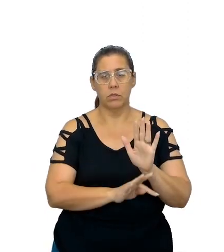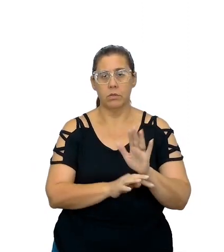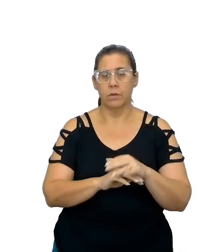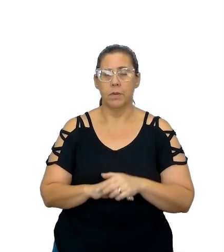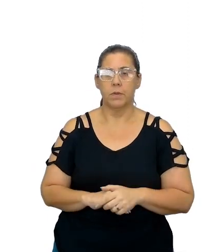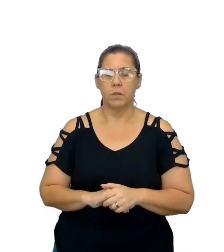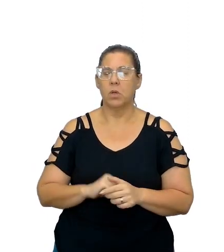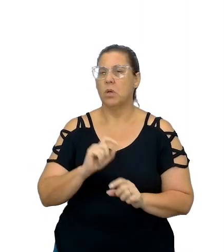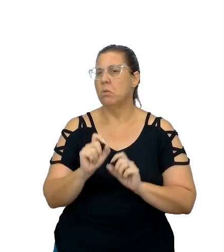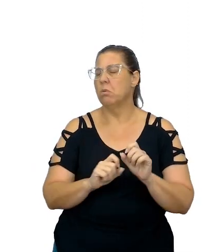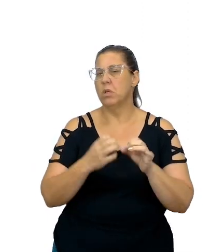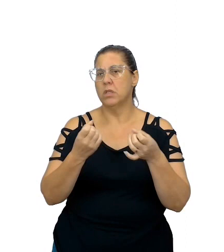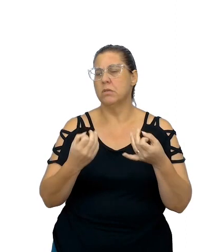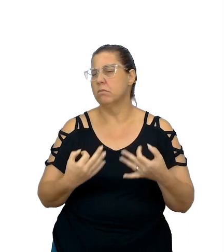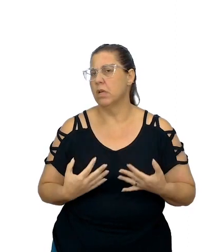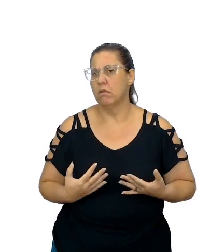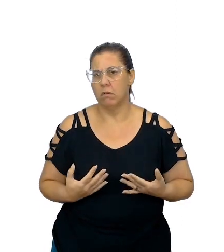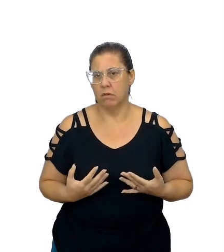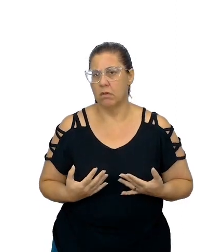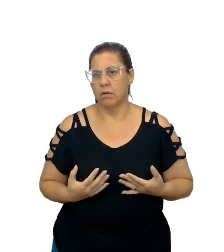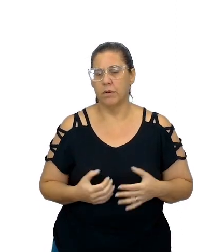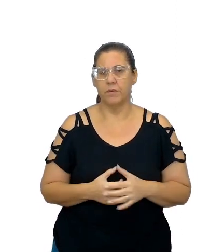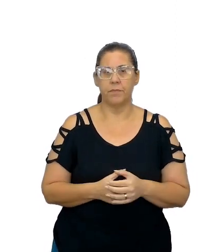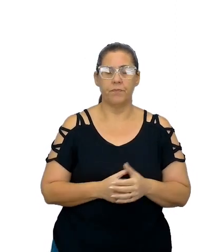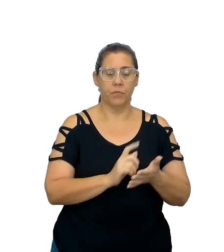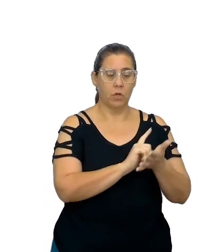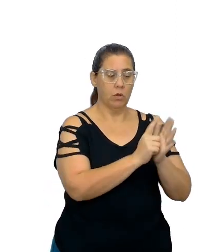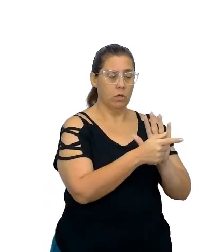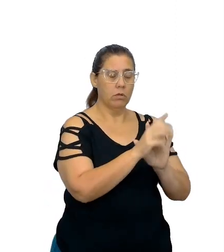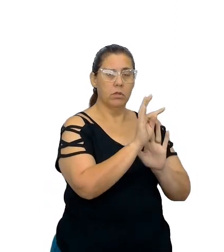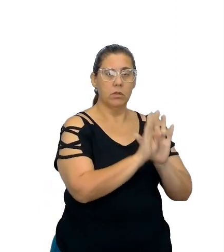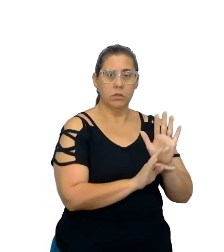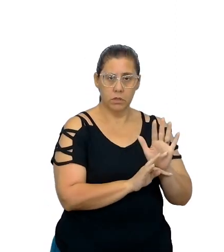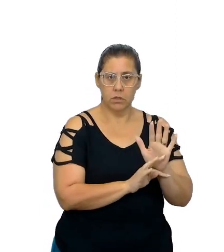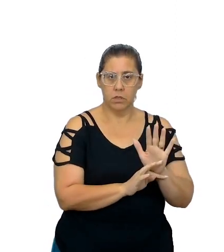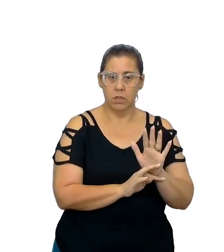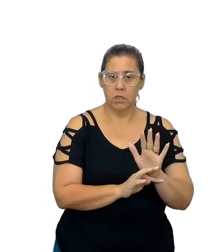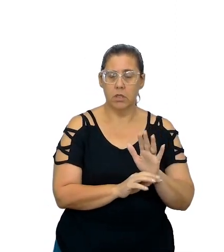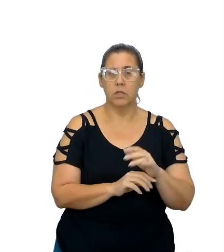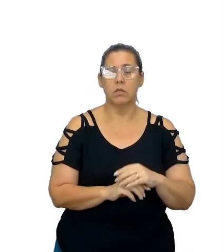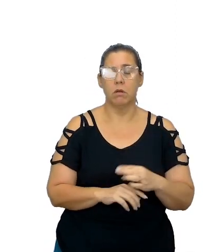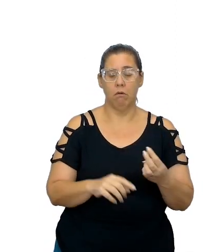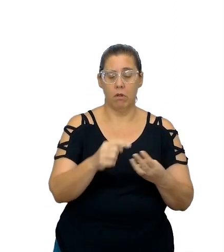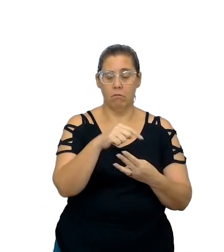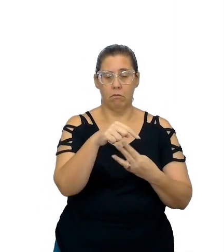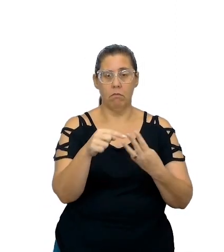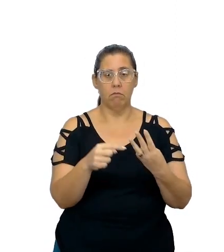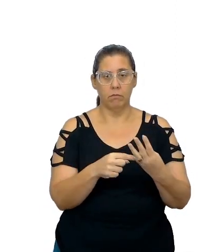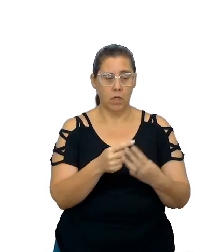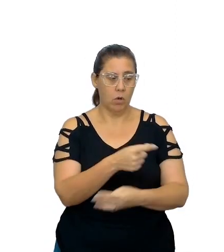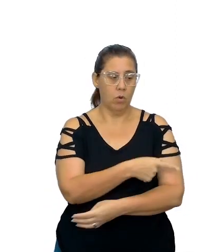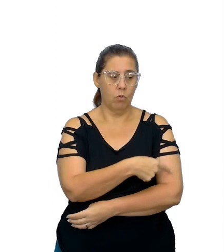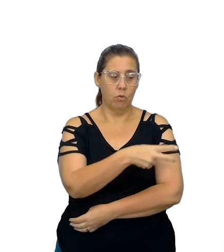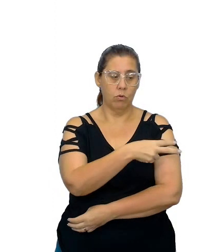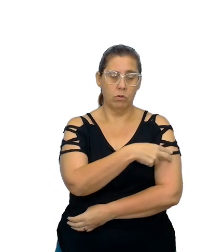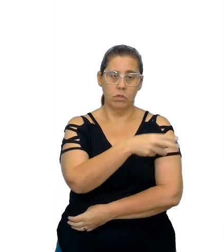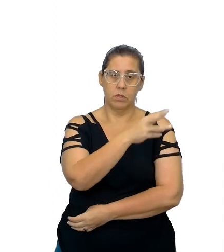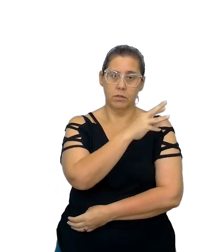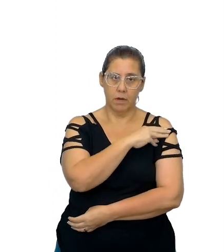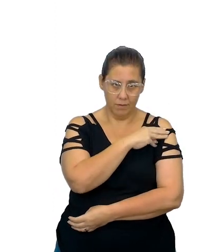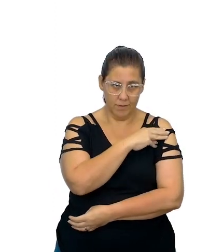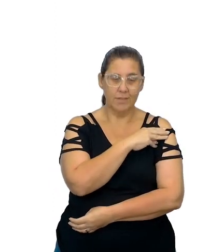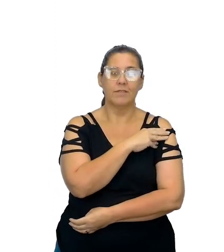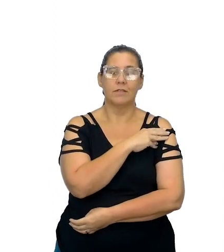E o que ele diz? Ele diz que os gêneros textuais, eles são oferecidos nas 3 séries do ensino médio, isso